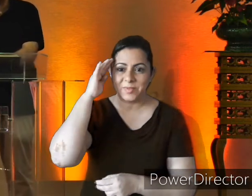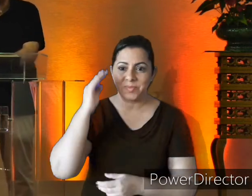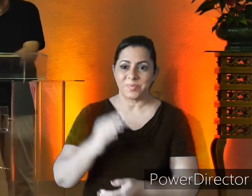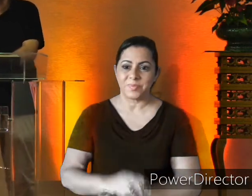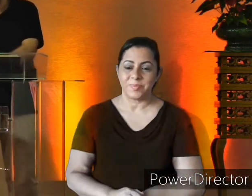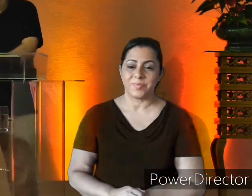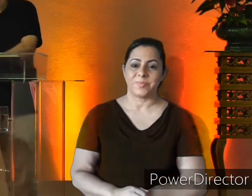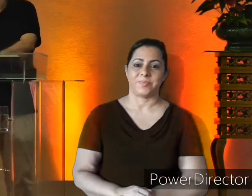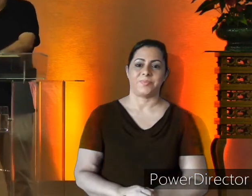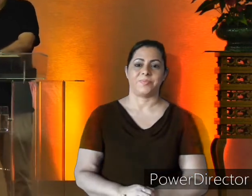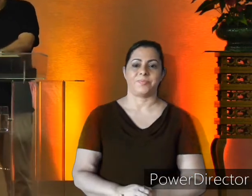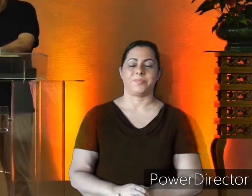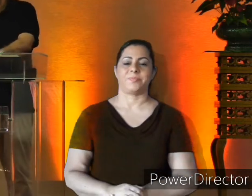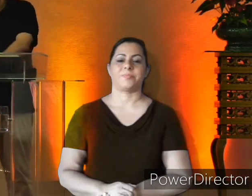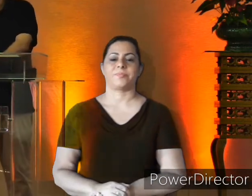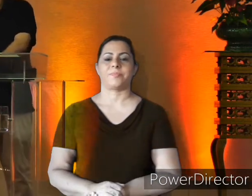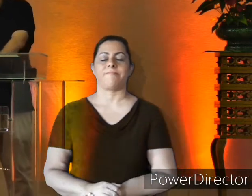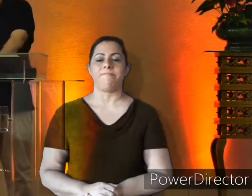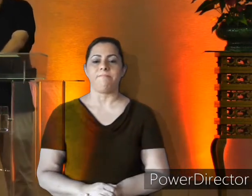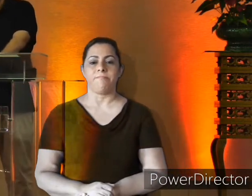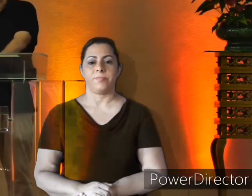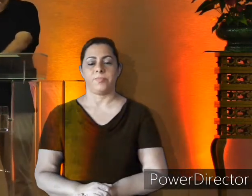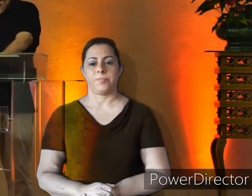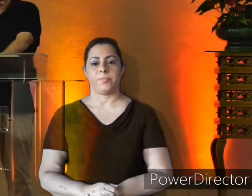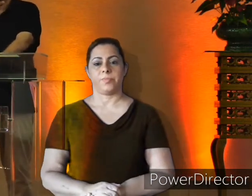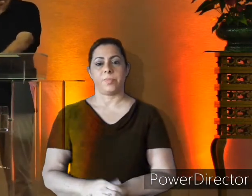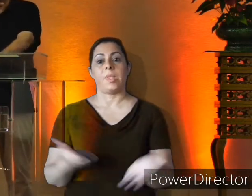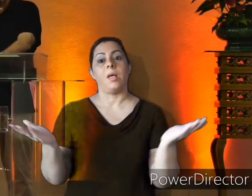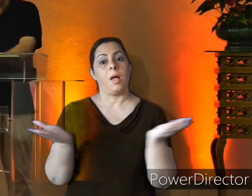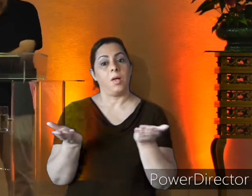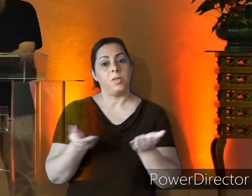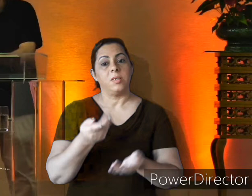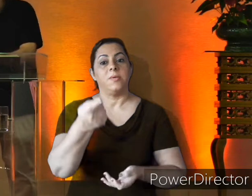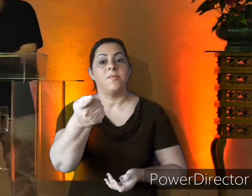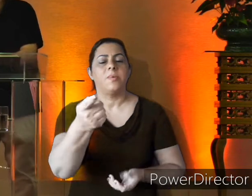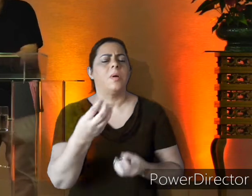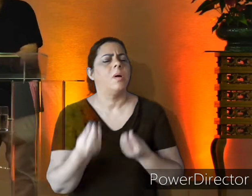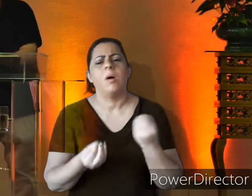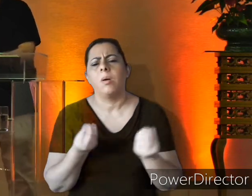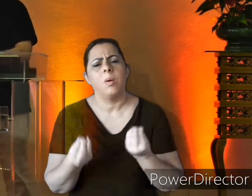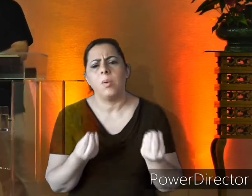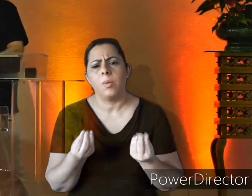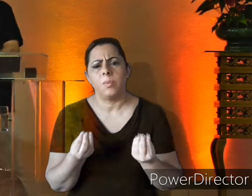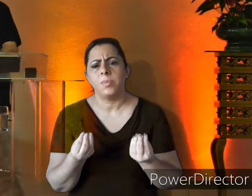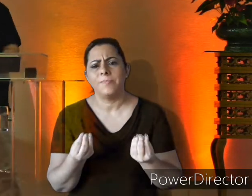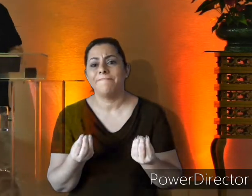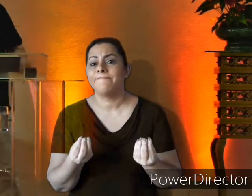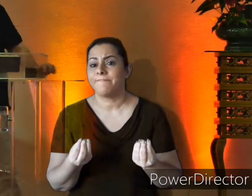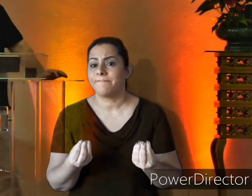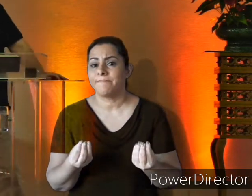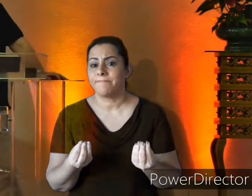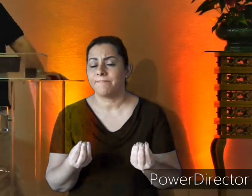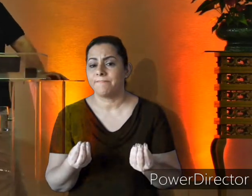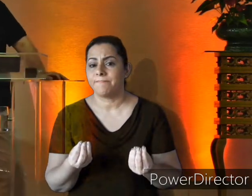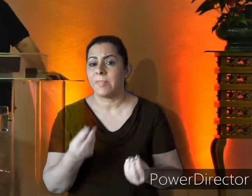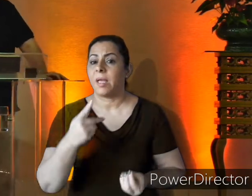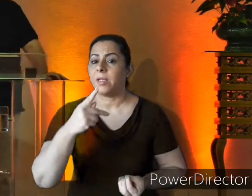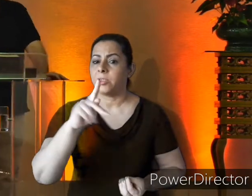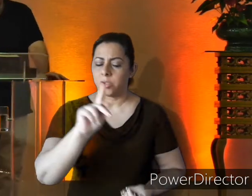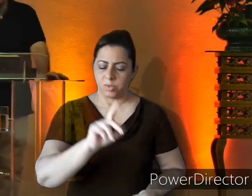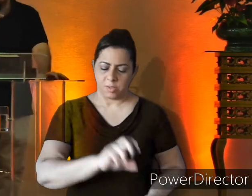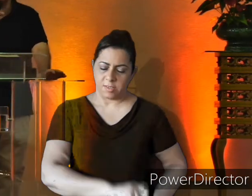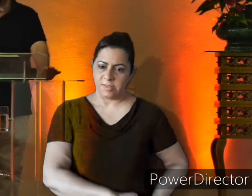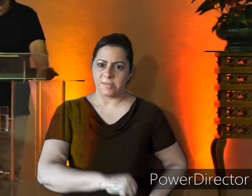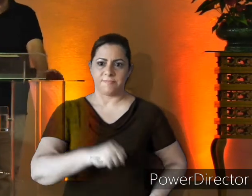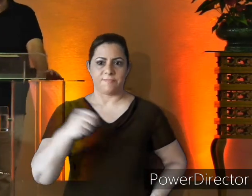Onde está a tua armadura? Como está o teu coração? A palavra ainda diz, através do apóstolo Paulo, que o diabo